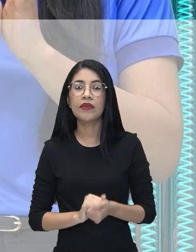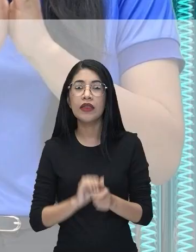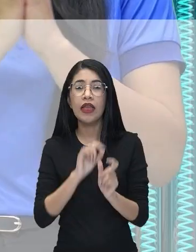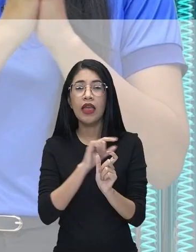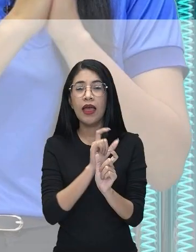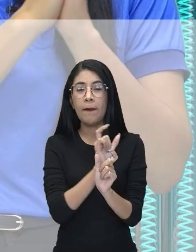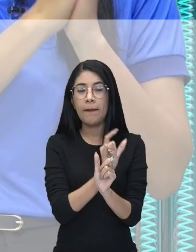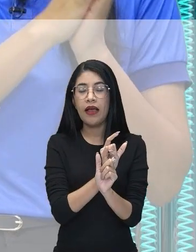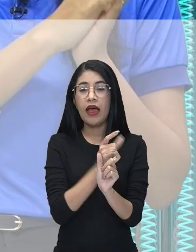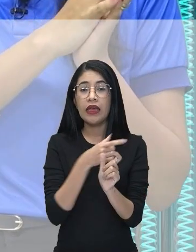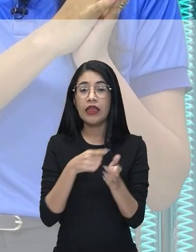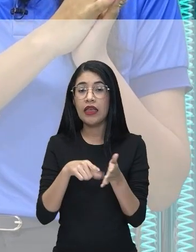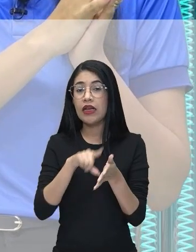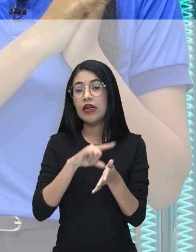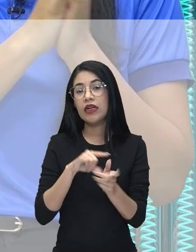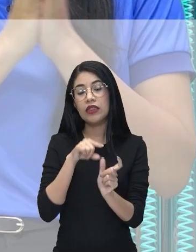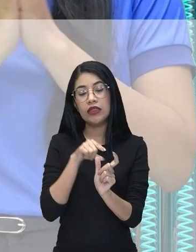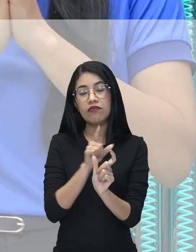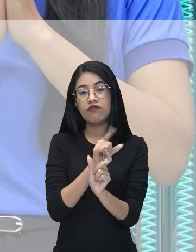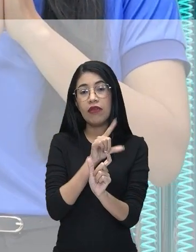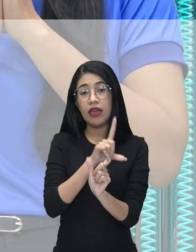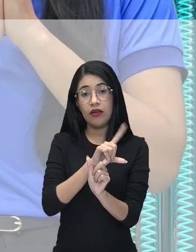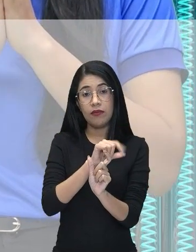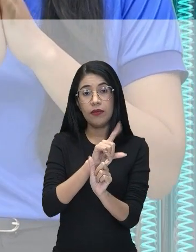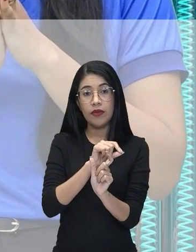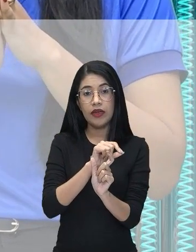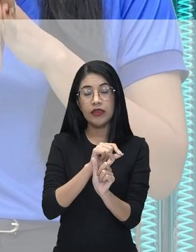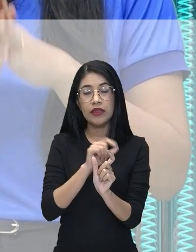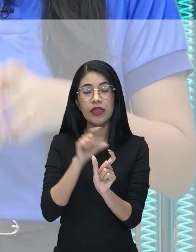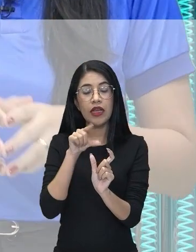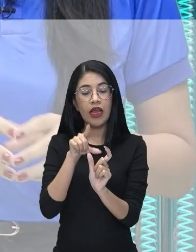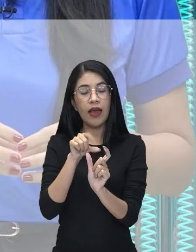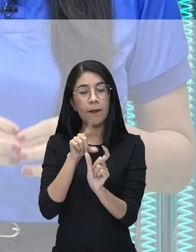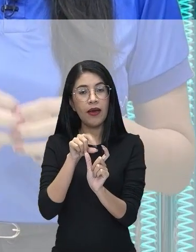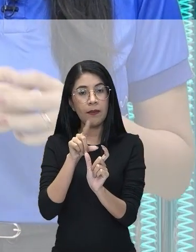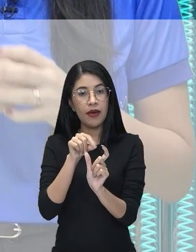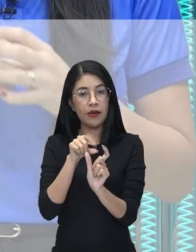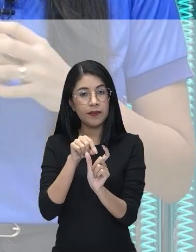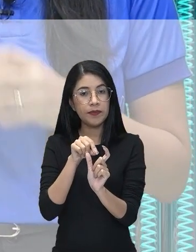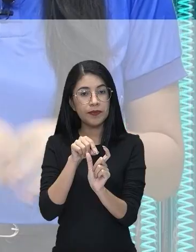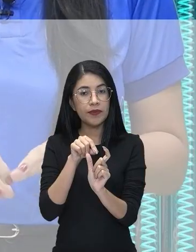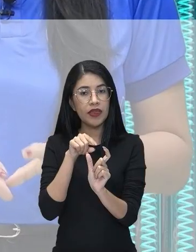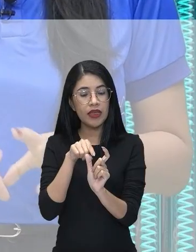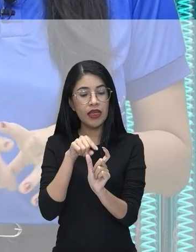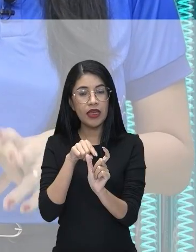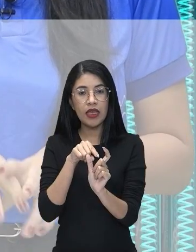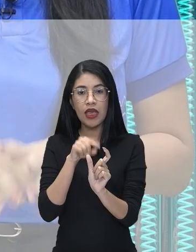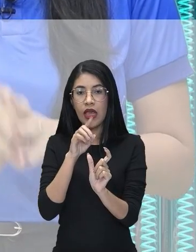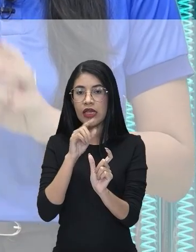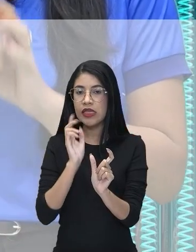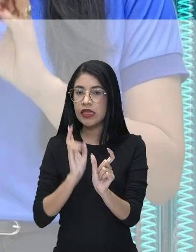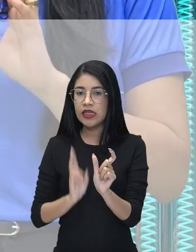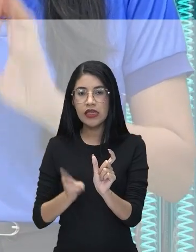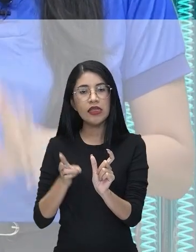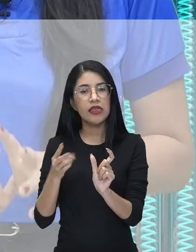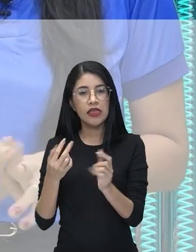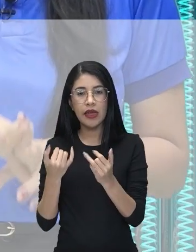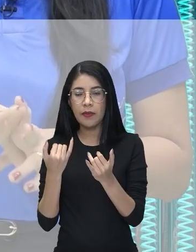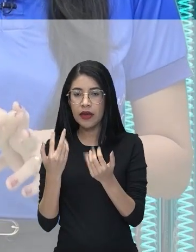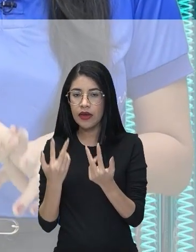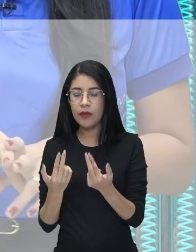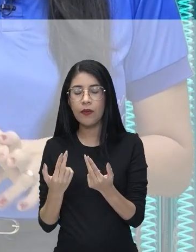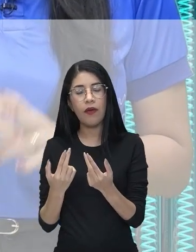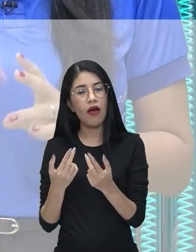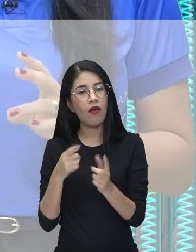partículazinha que vem antes da palavra, a raiz, que é algo que não vai mudar, é uma parte